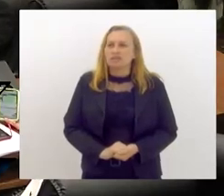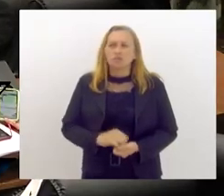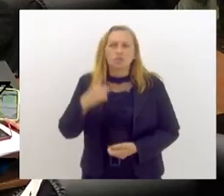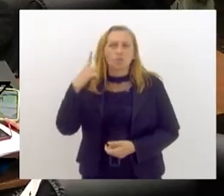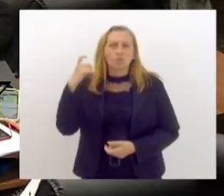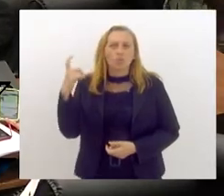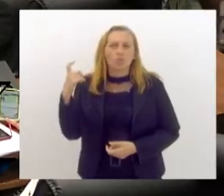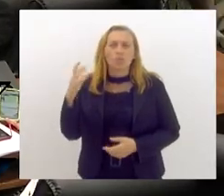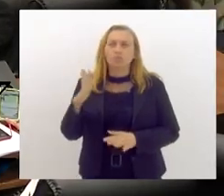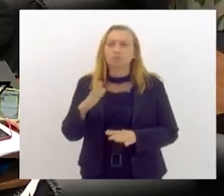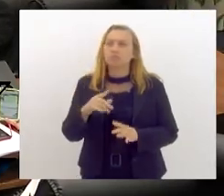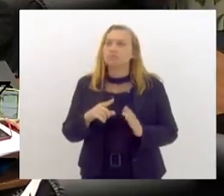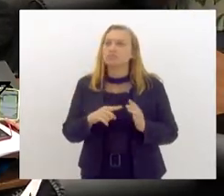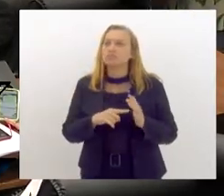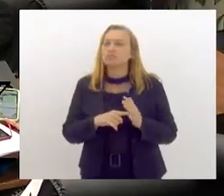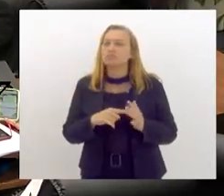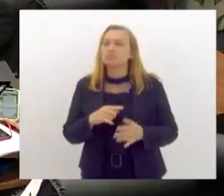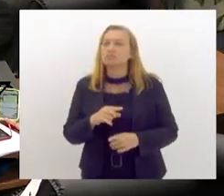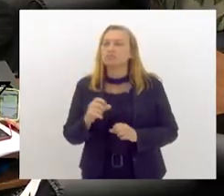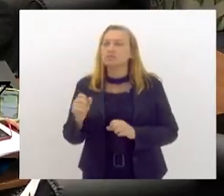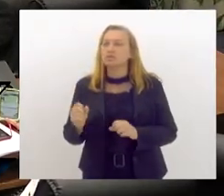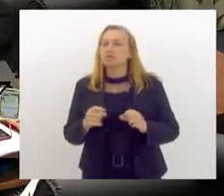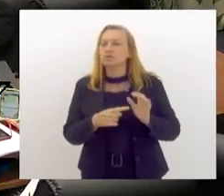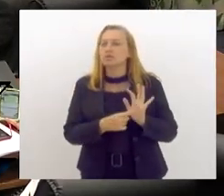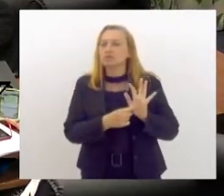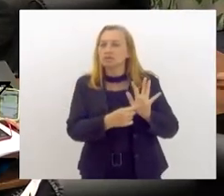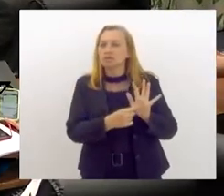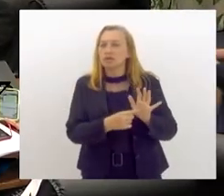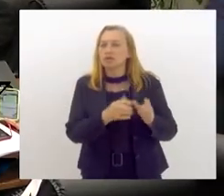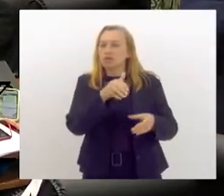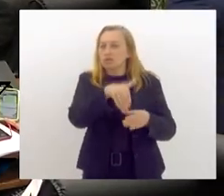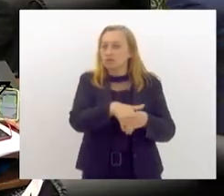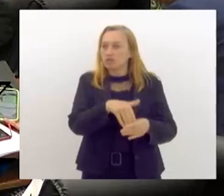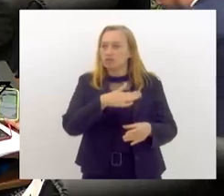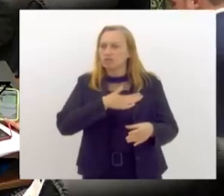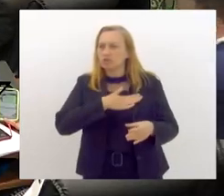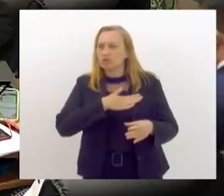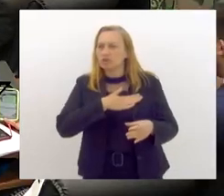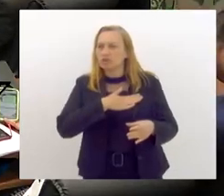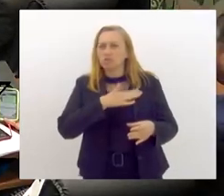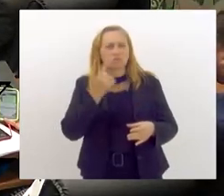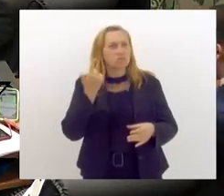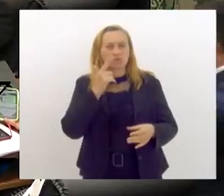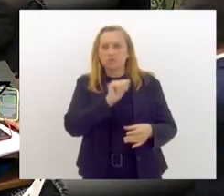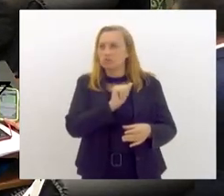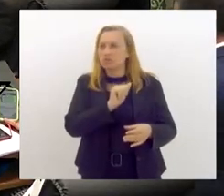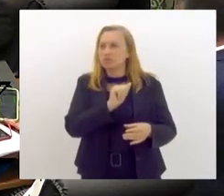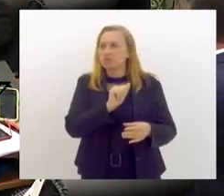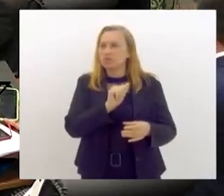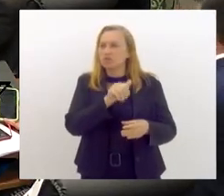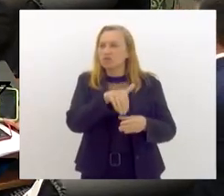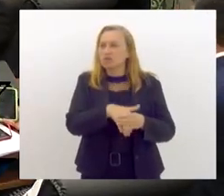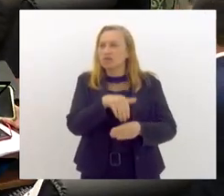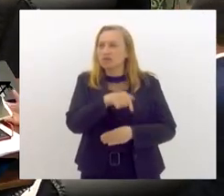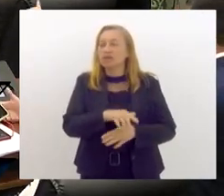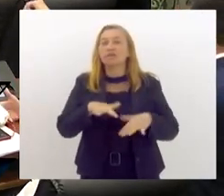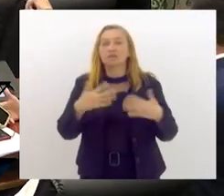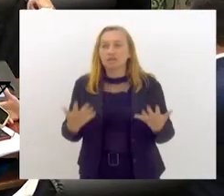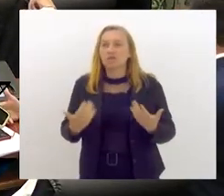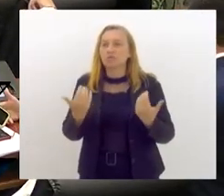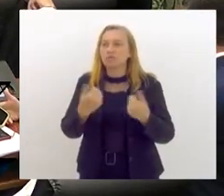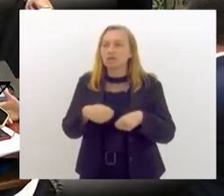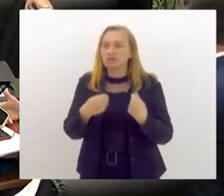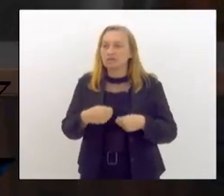Eu tinha nem votado, no painel ali já está marcando meu voto, deve ser erro ali do painel, e eu não consigo votar aqui. Né? Então, eu